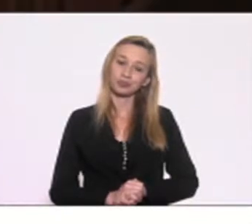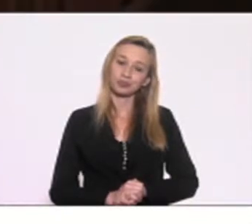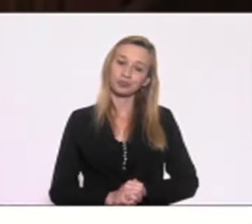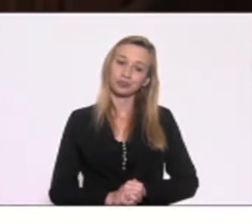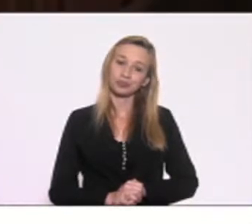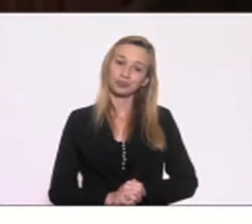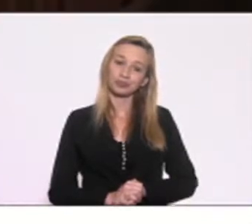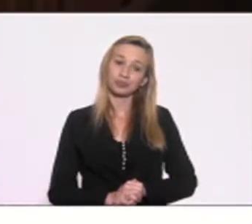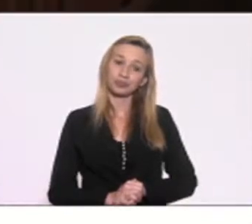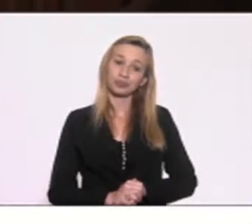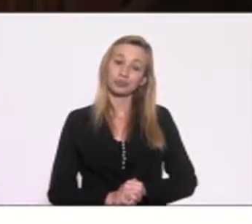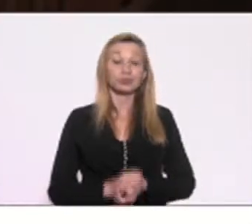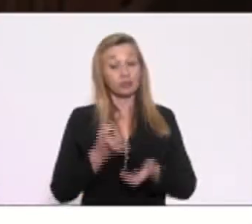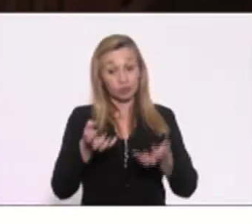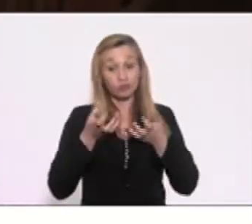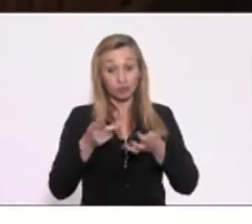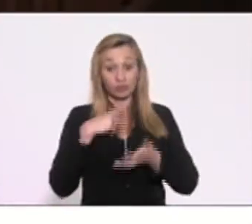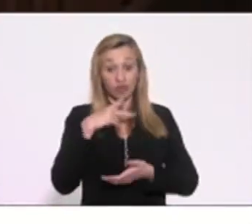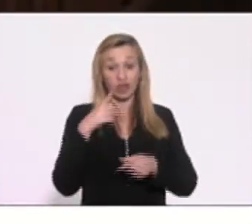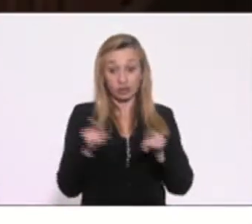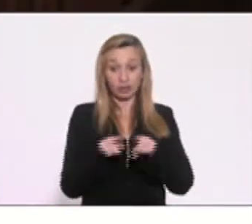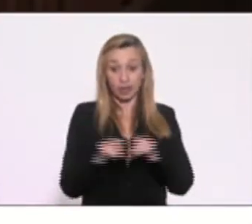eu queria alertar também